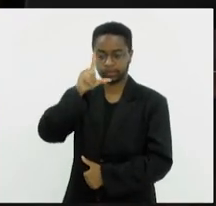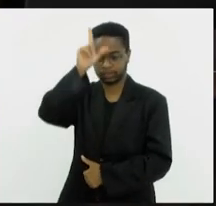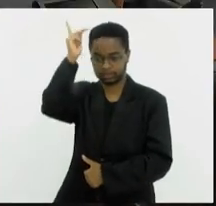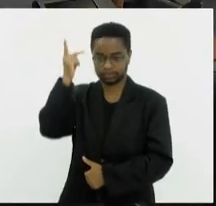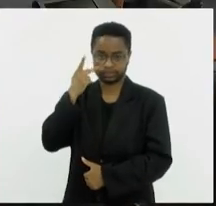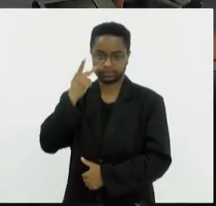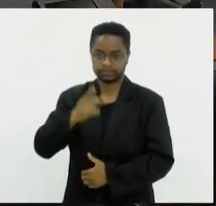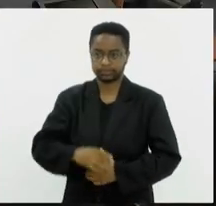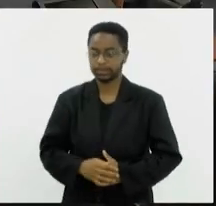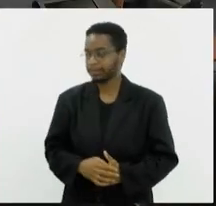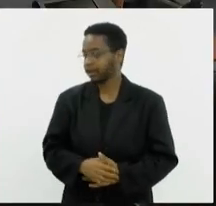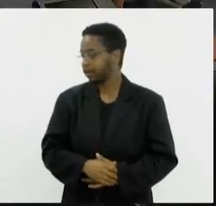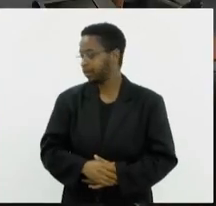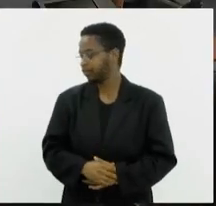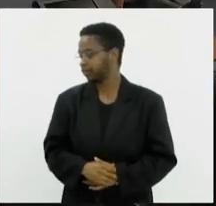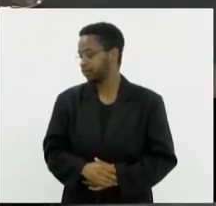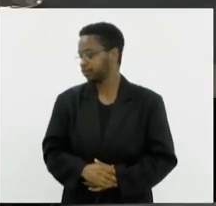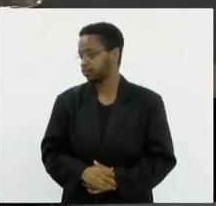da